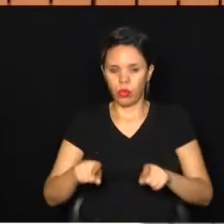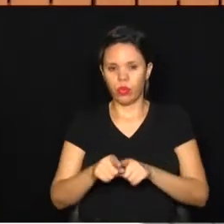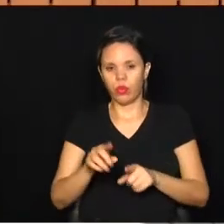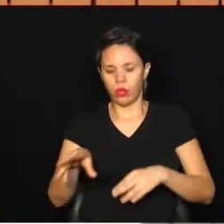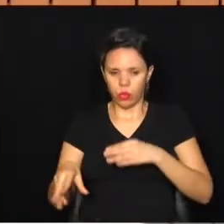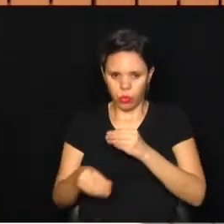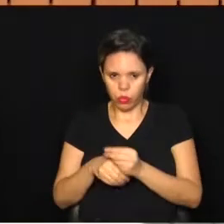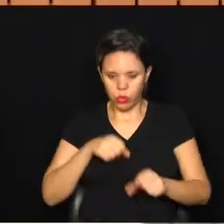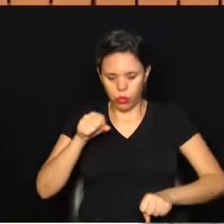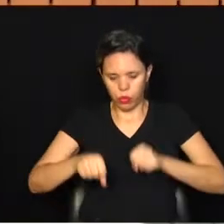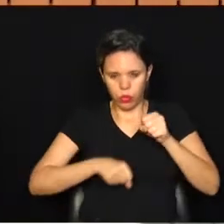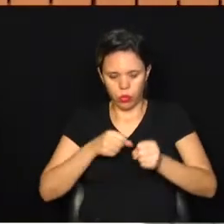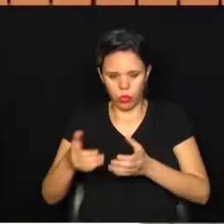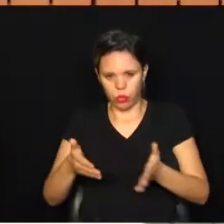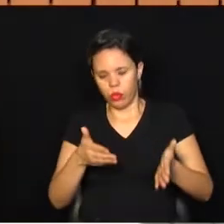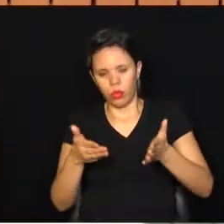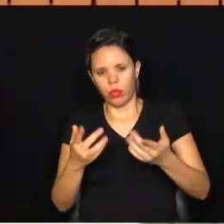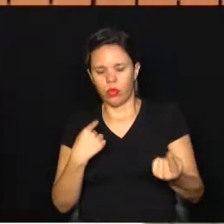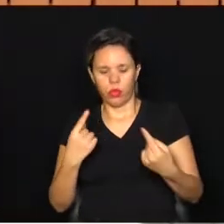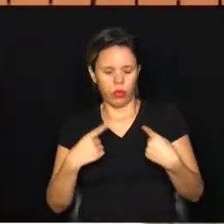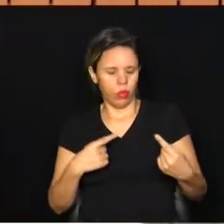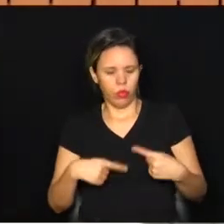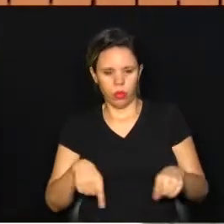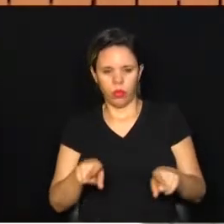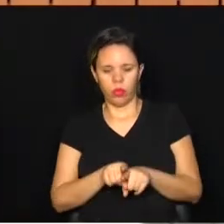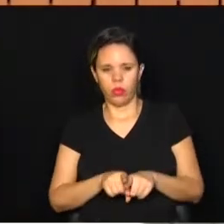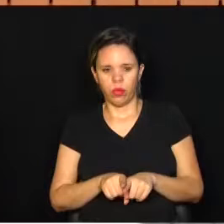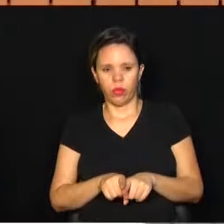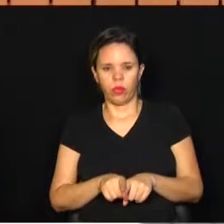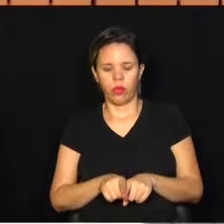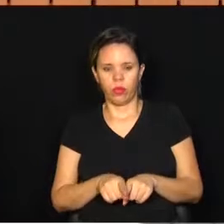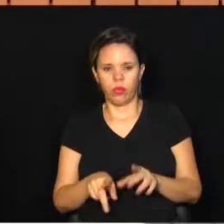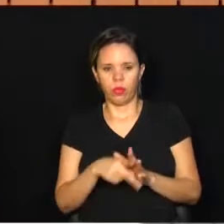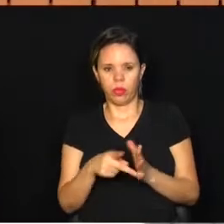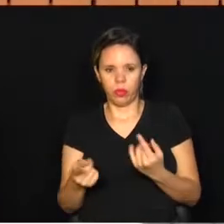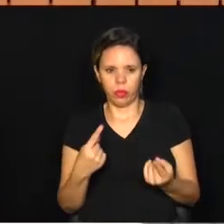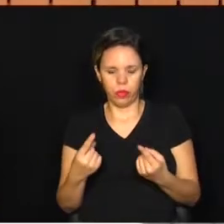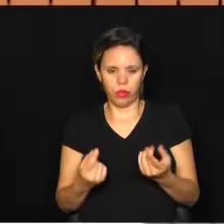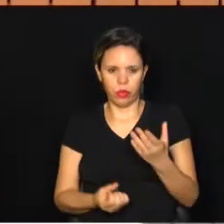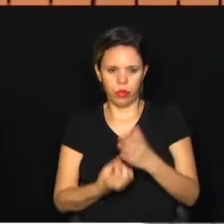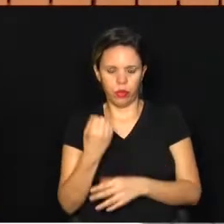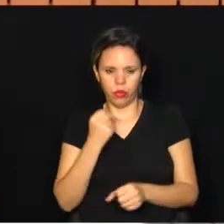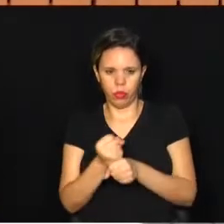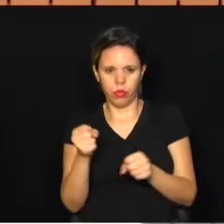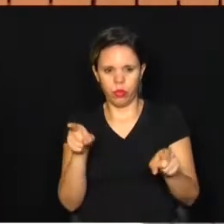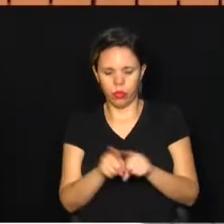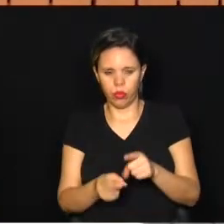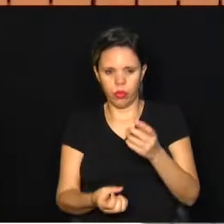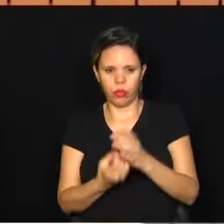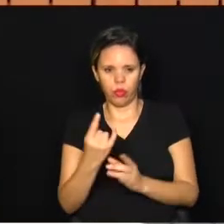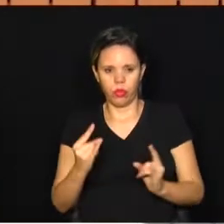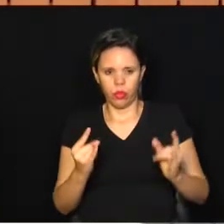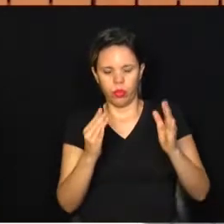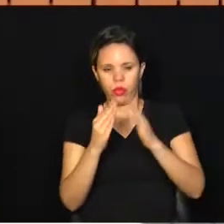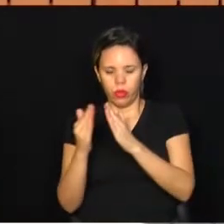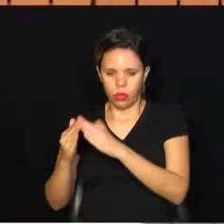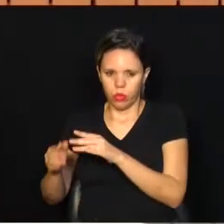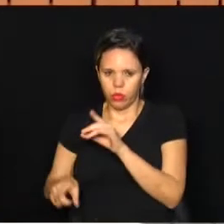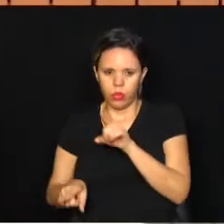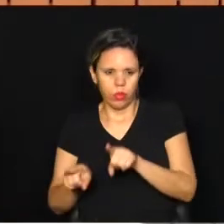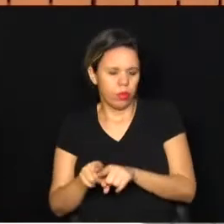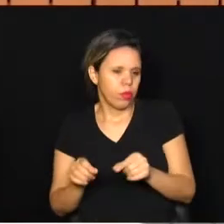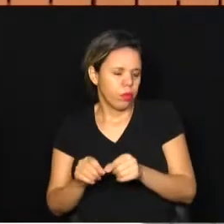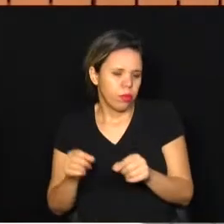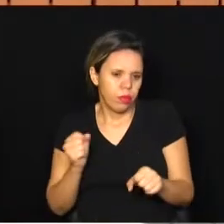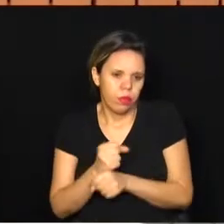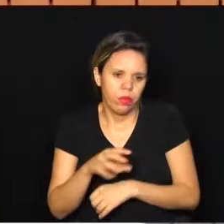de ciclovias naquela avenida, além da duplicação da própria avenida. O mesmo ocorre no empreendimento que está